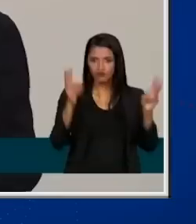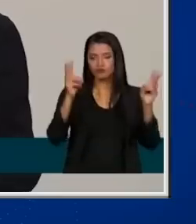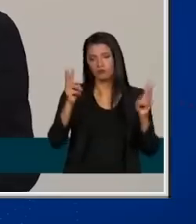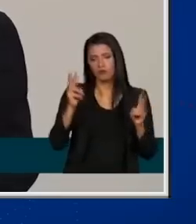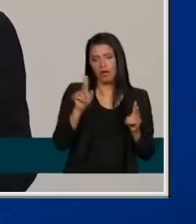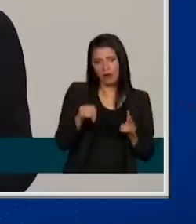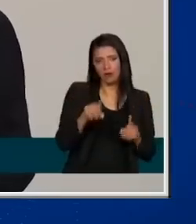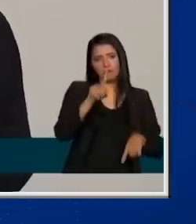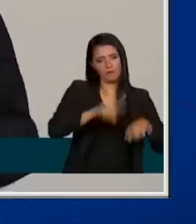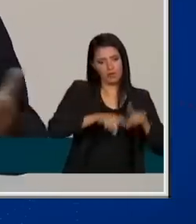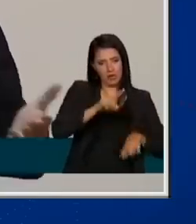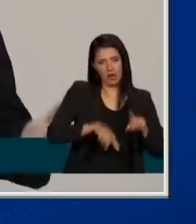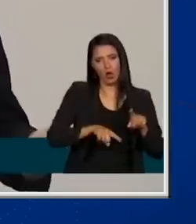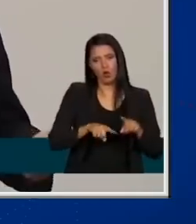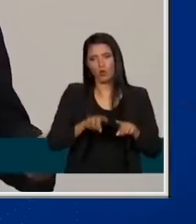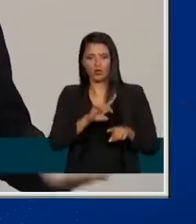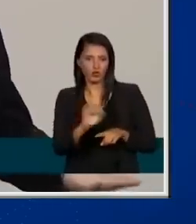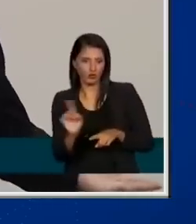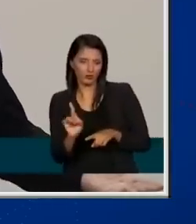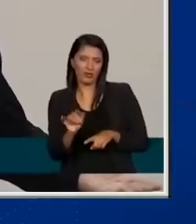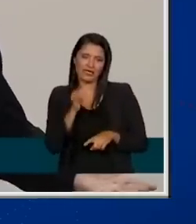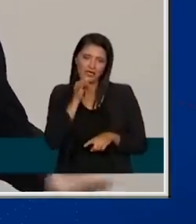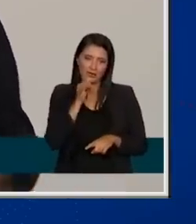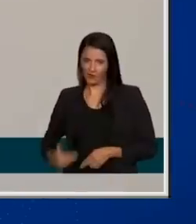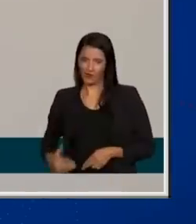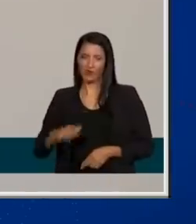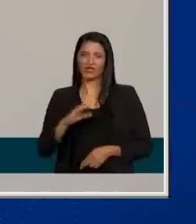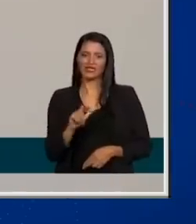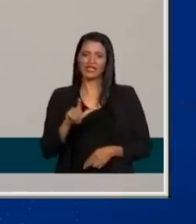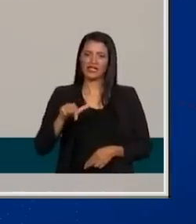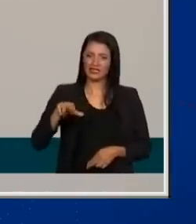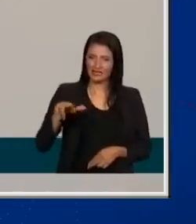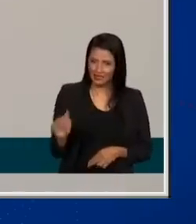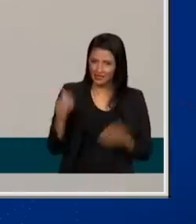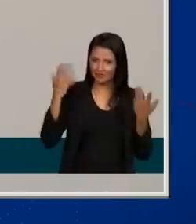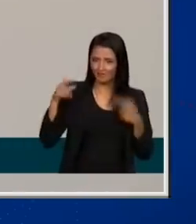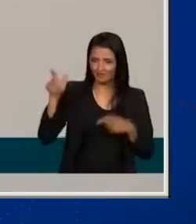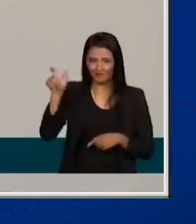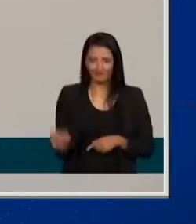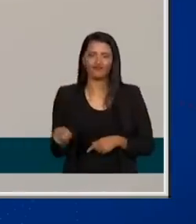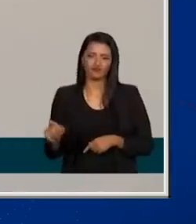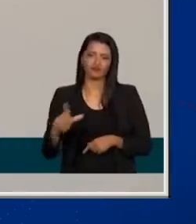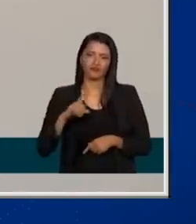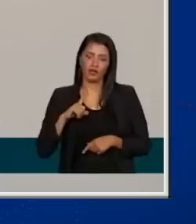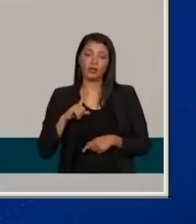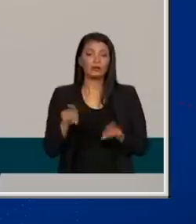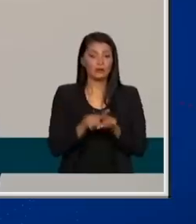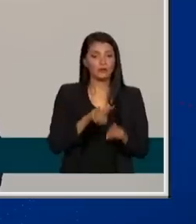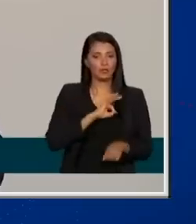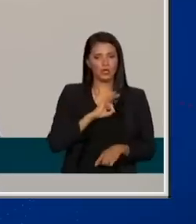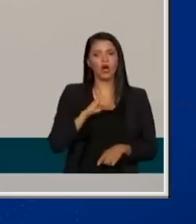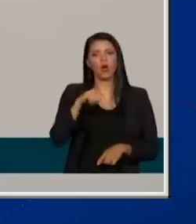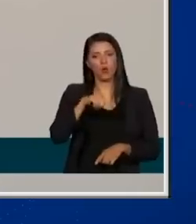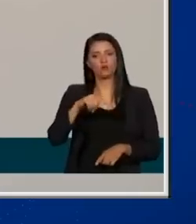única coisa que nos separa do mergulho no caos são as polícias os